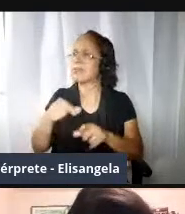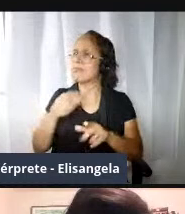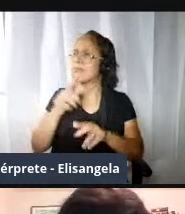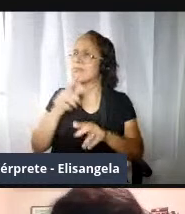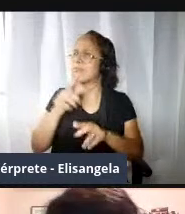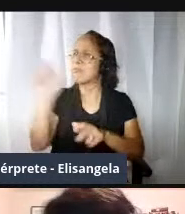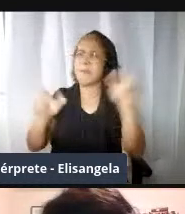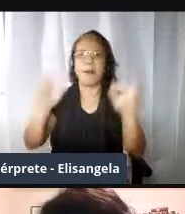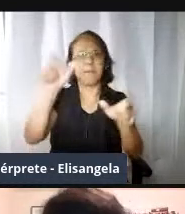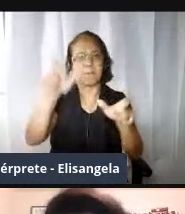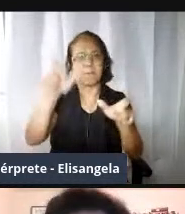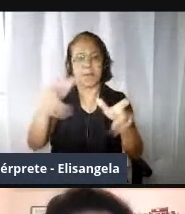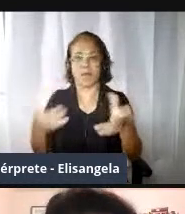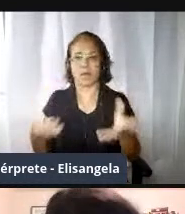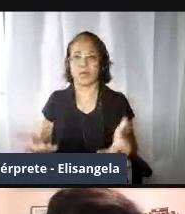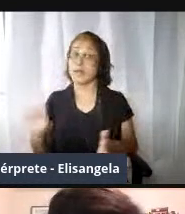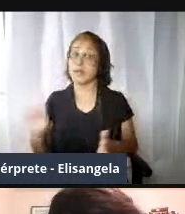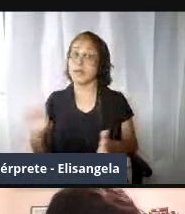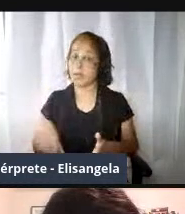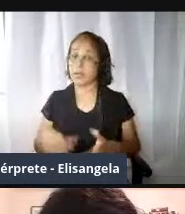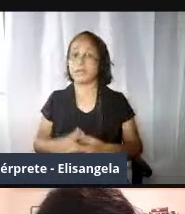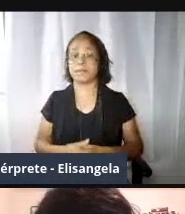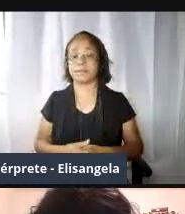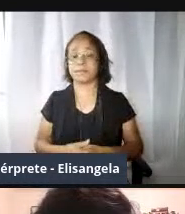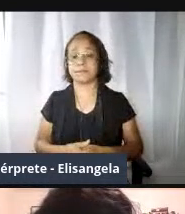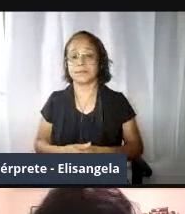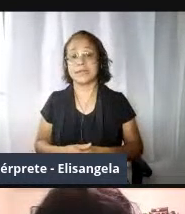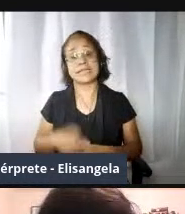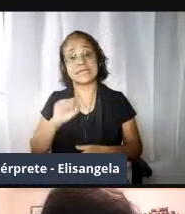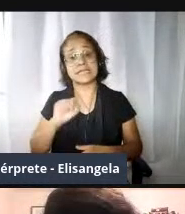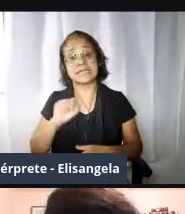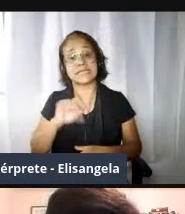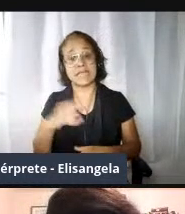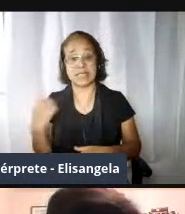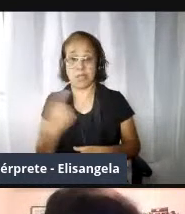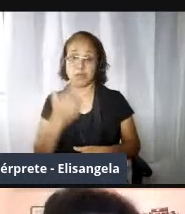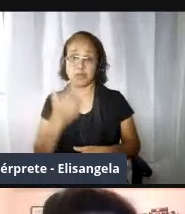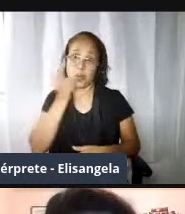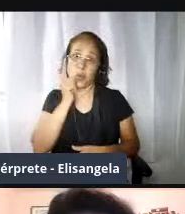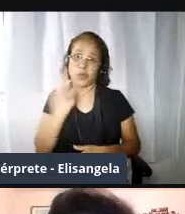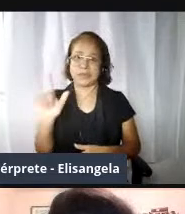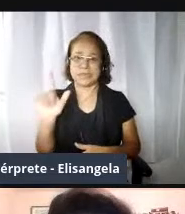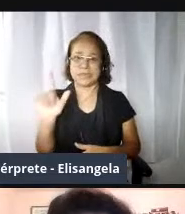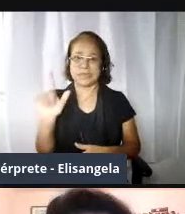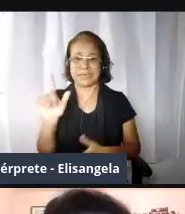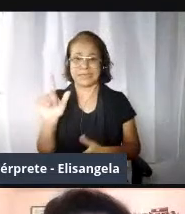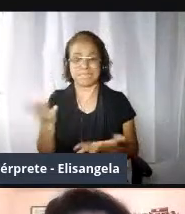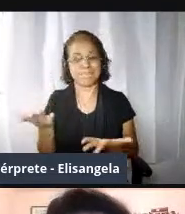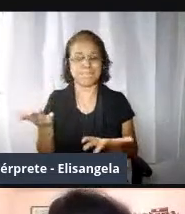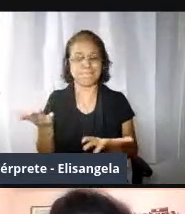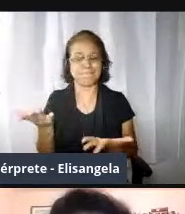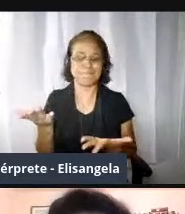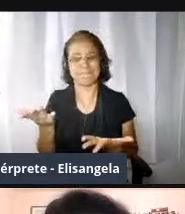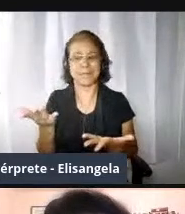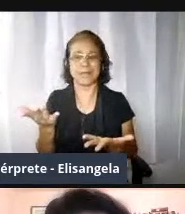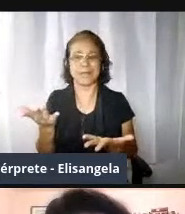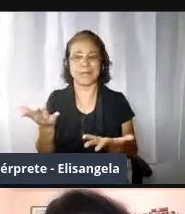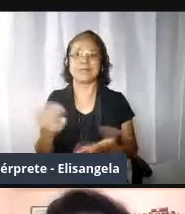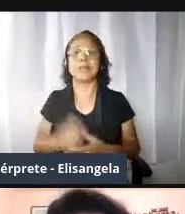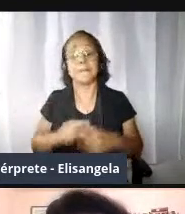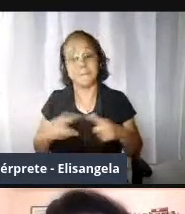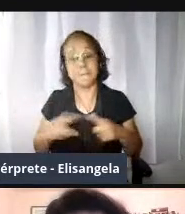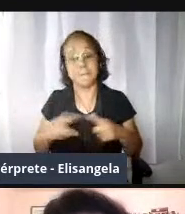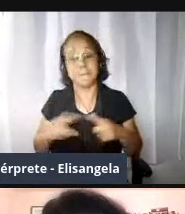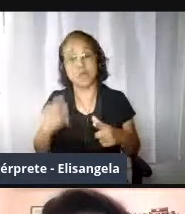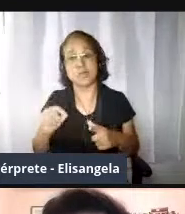né, se é que a gente vai conseguir alguma coisa com elas, eu tenho a impressão de que elas ajudam a